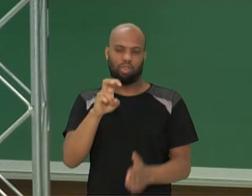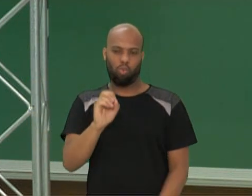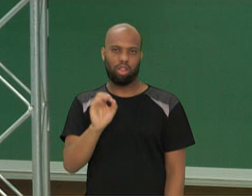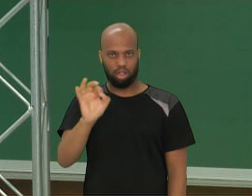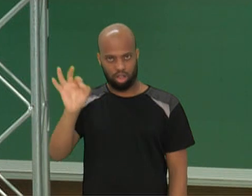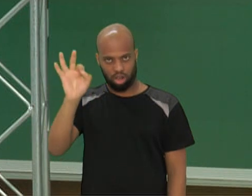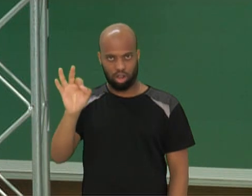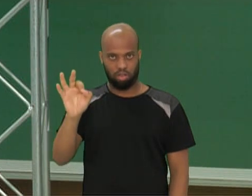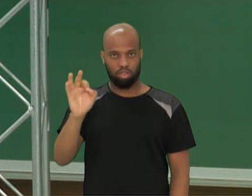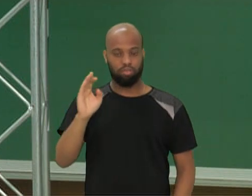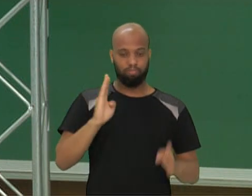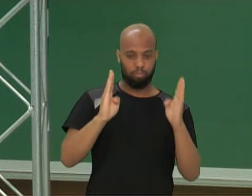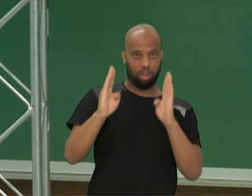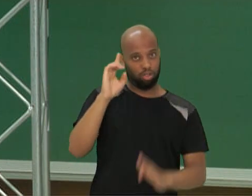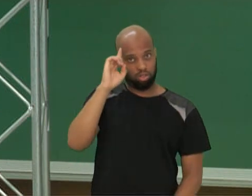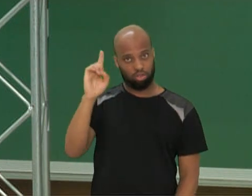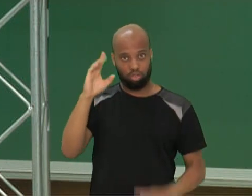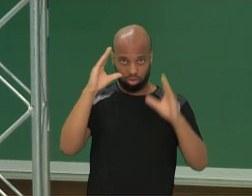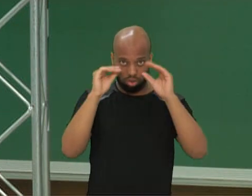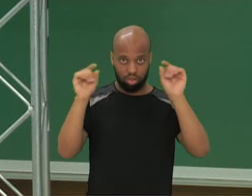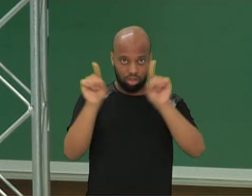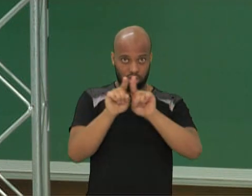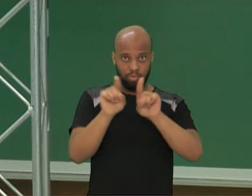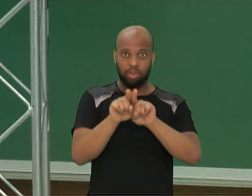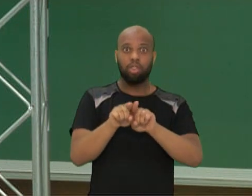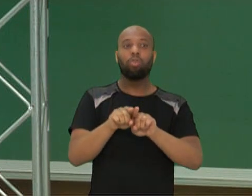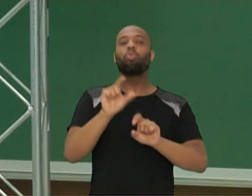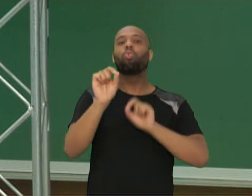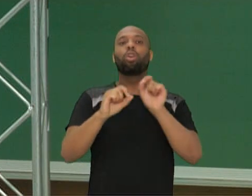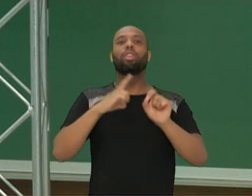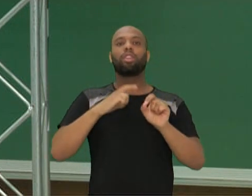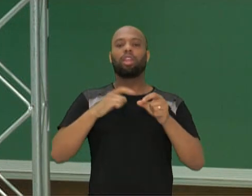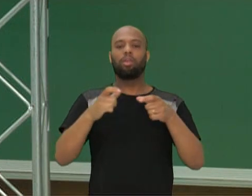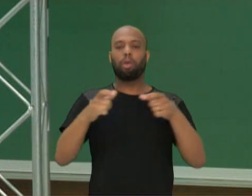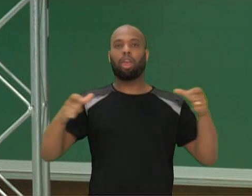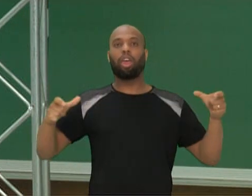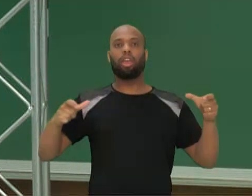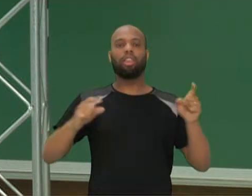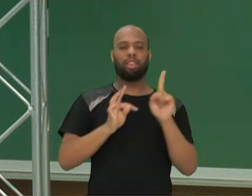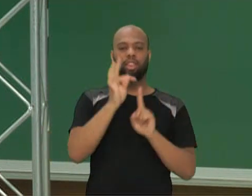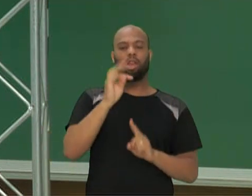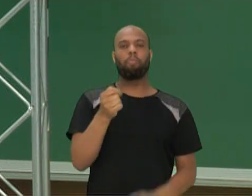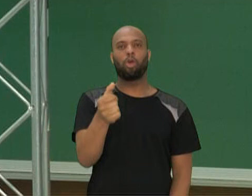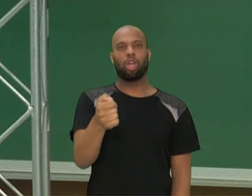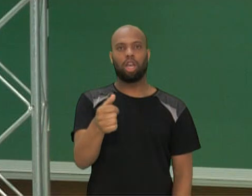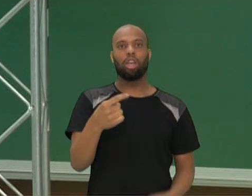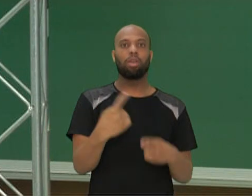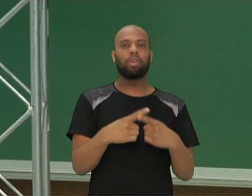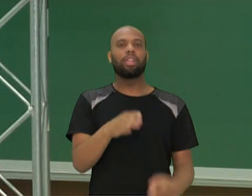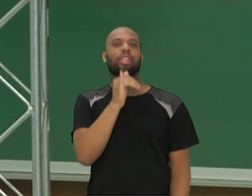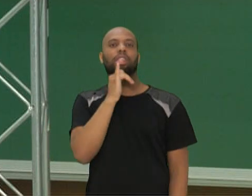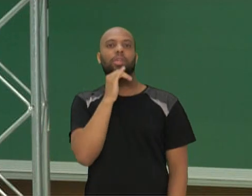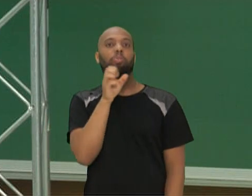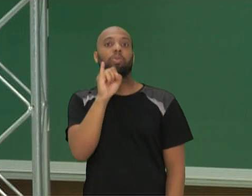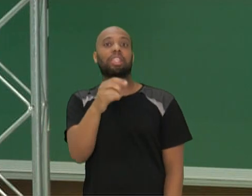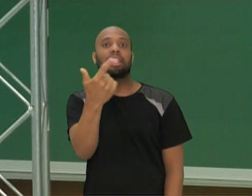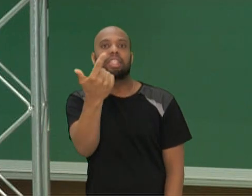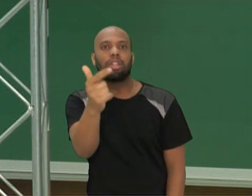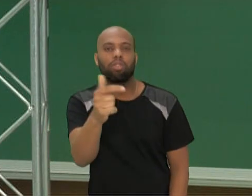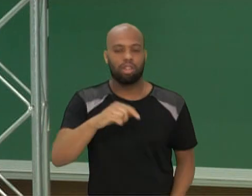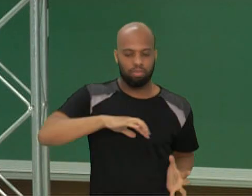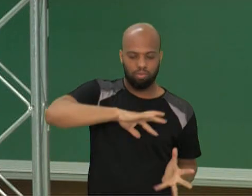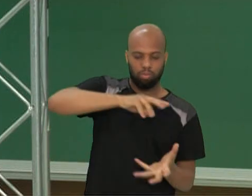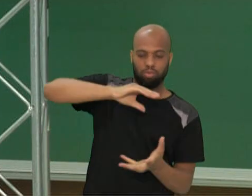graus entre o dia e a noite, ainda assim nós temos uma amplitude térmica pequena. Por quê? Se nós não tivéssemos